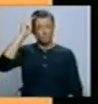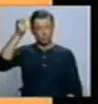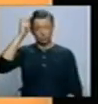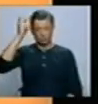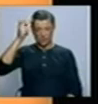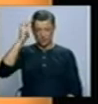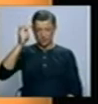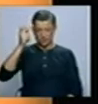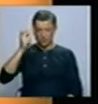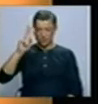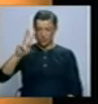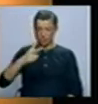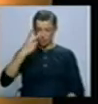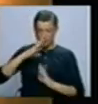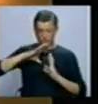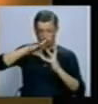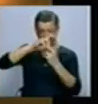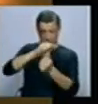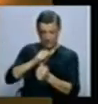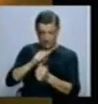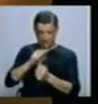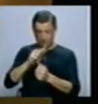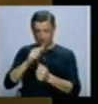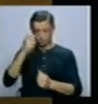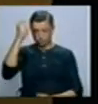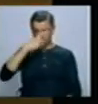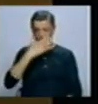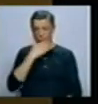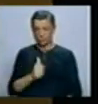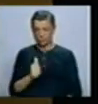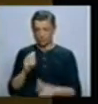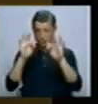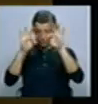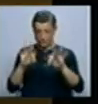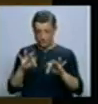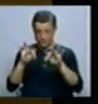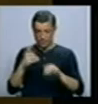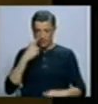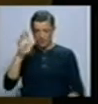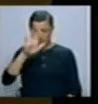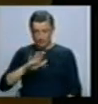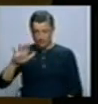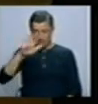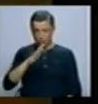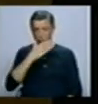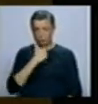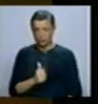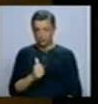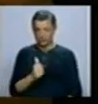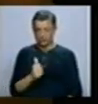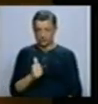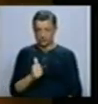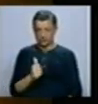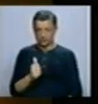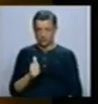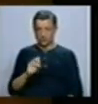São 2 planetas e tudo nesta história é belíssimo. Olha, e para terminarmos, imagens belíssimas também e um assunto